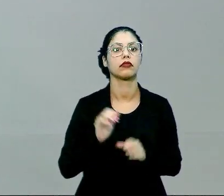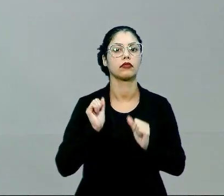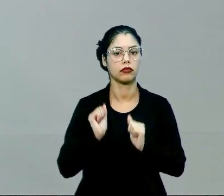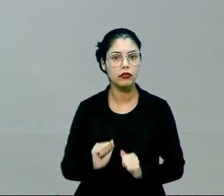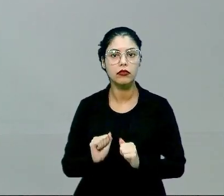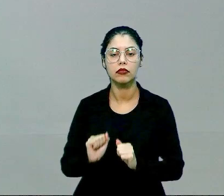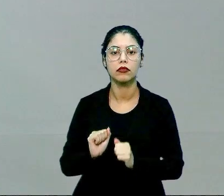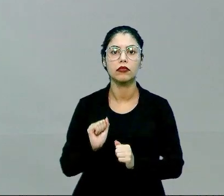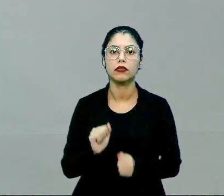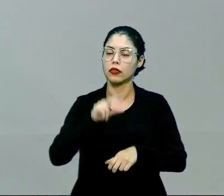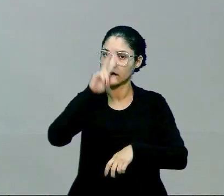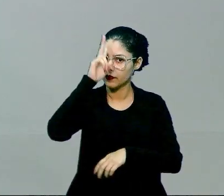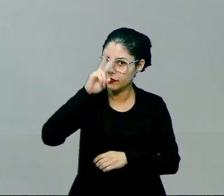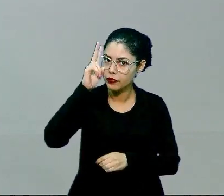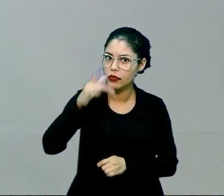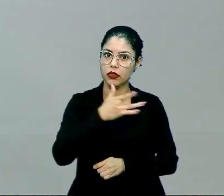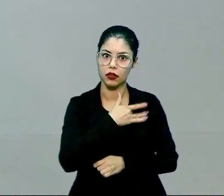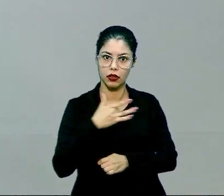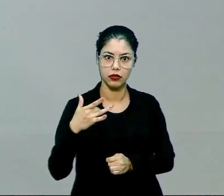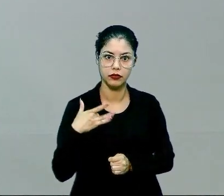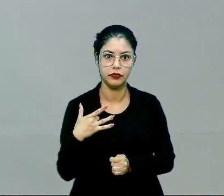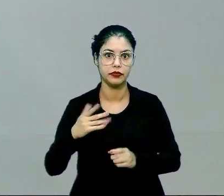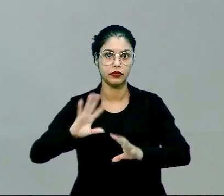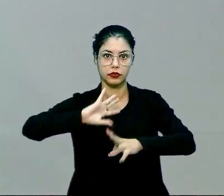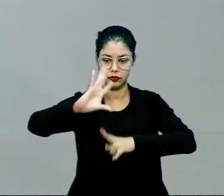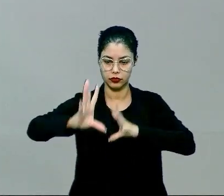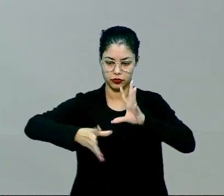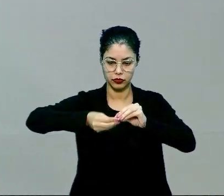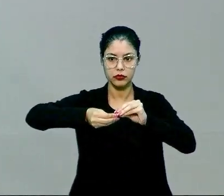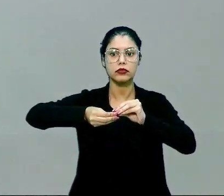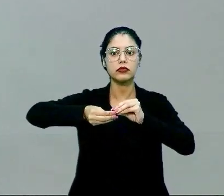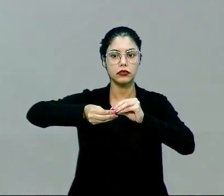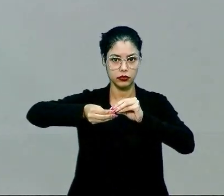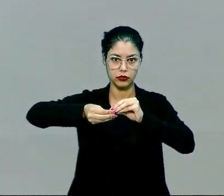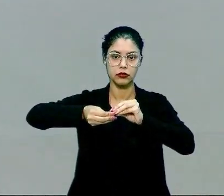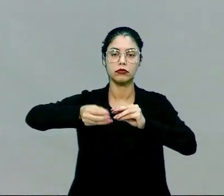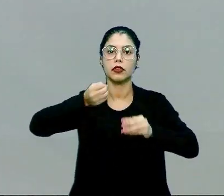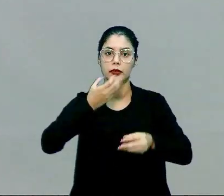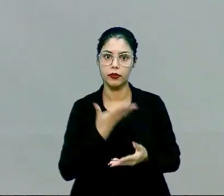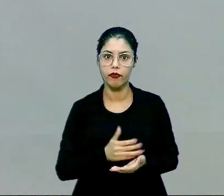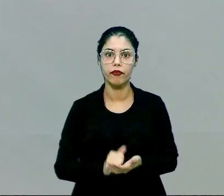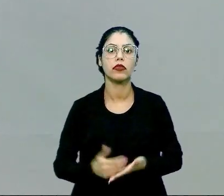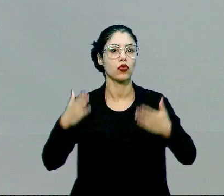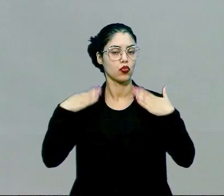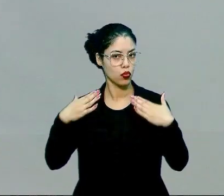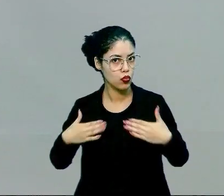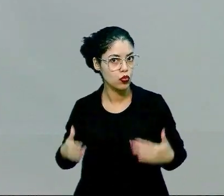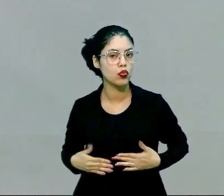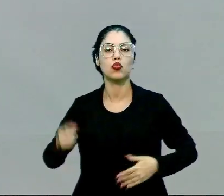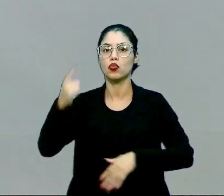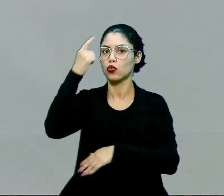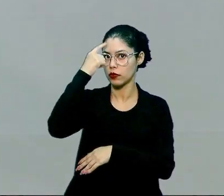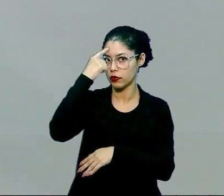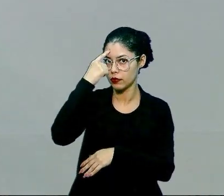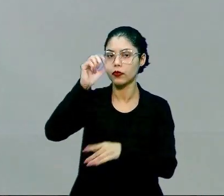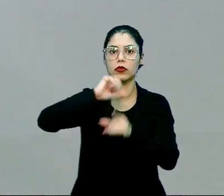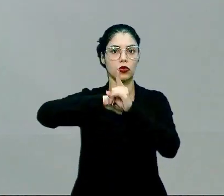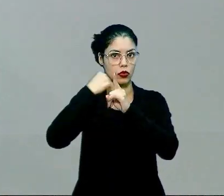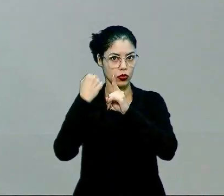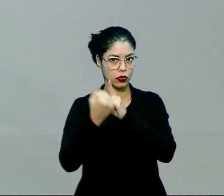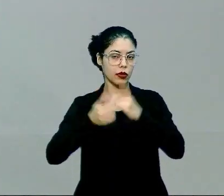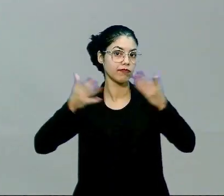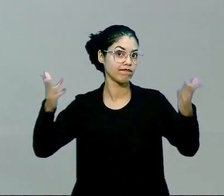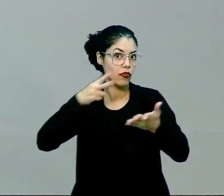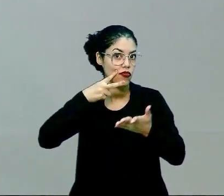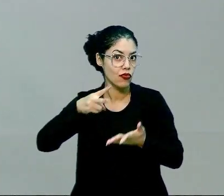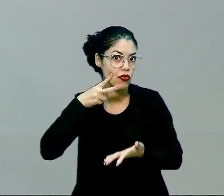obeso. A depender, lembra? A saúde é um completo arcabouço de bem-estar físico, mental, social.